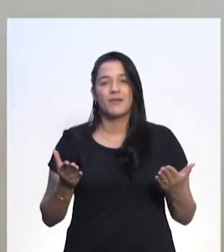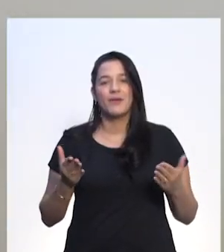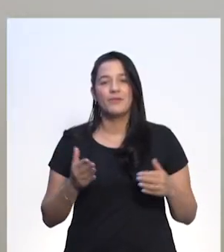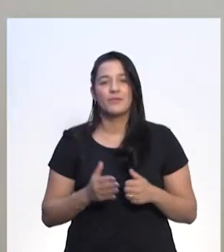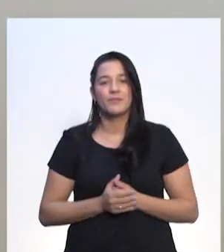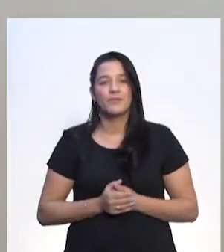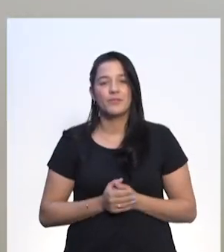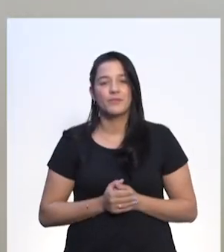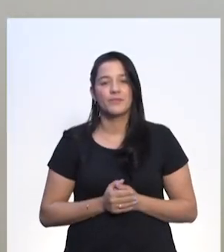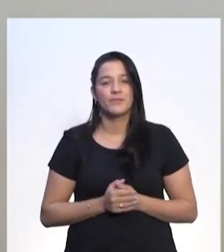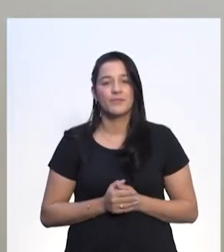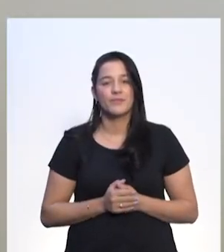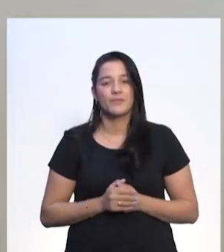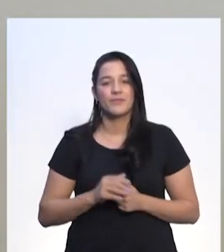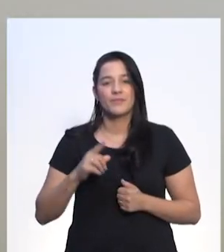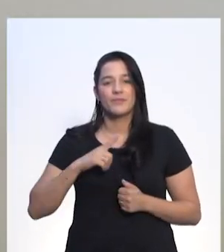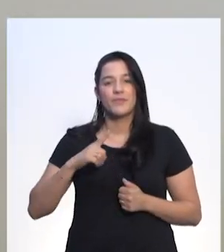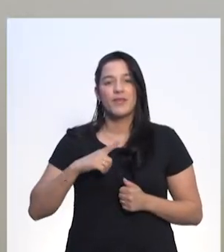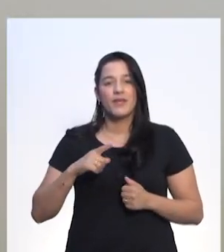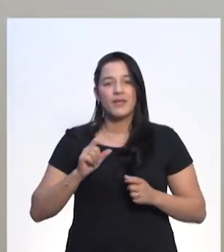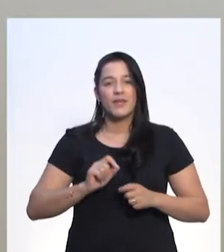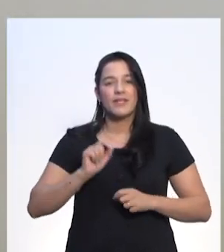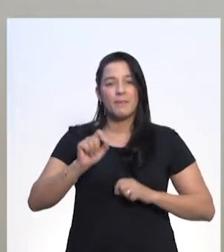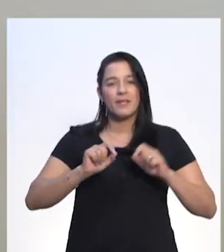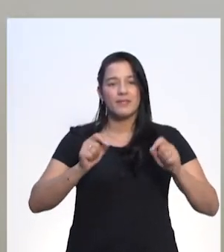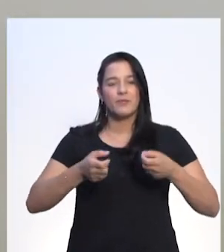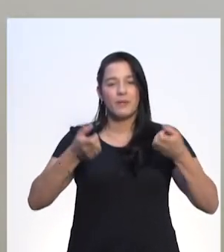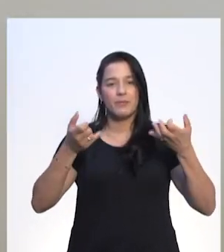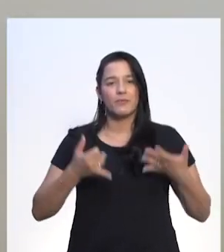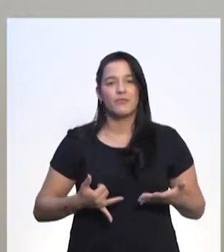Estamos aqui com um delay no retorno das aulas,